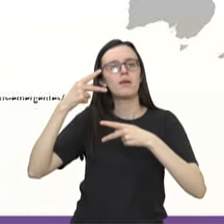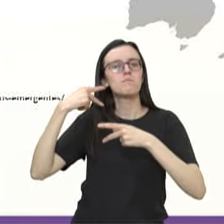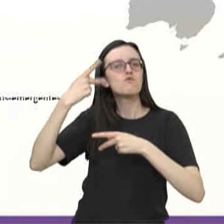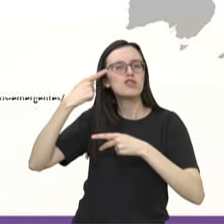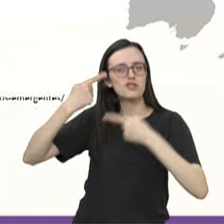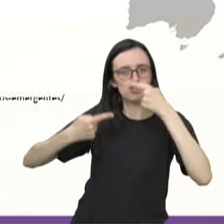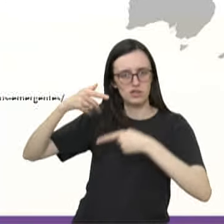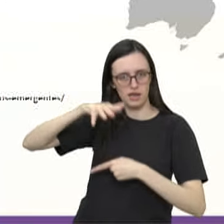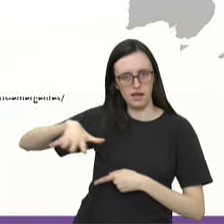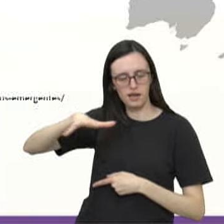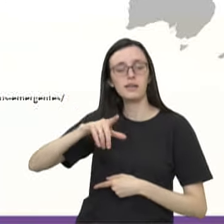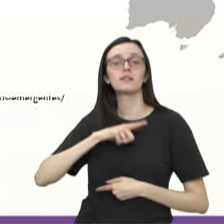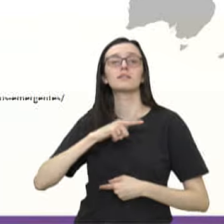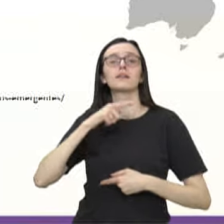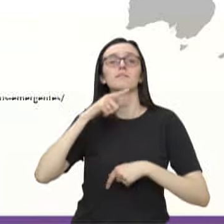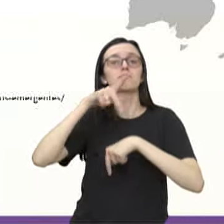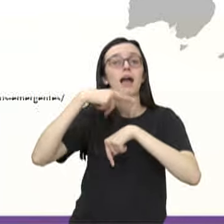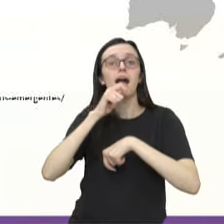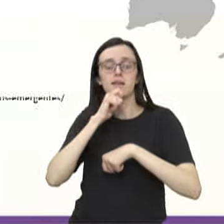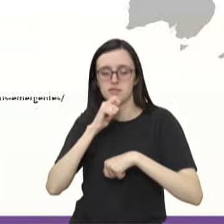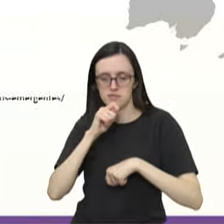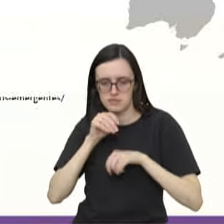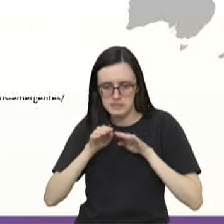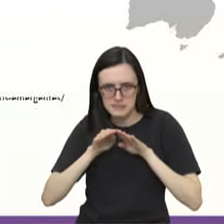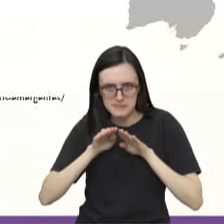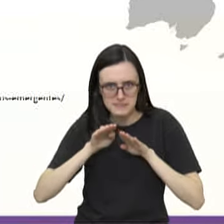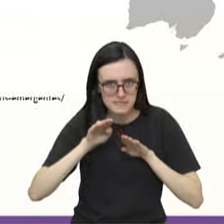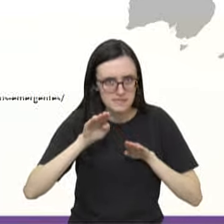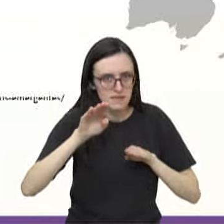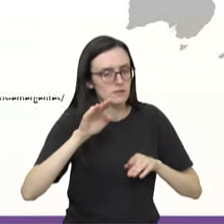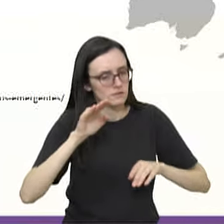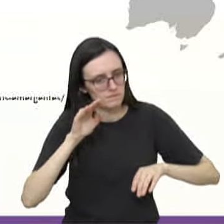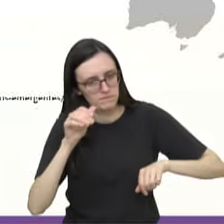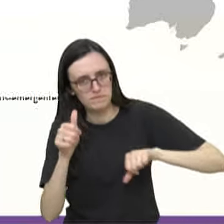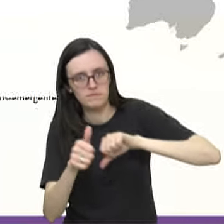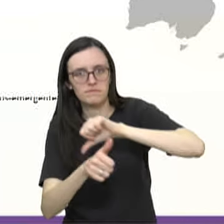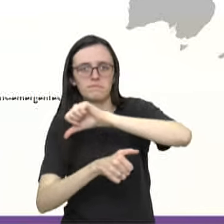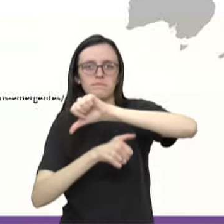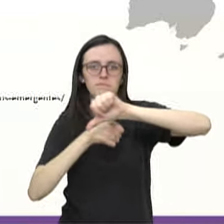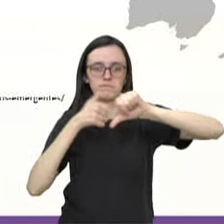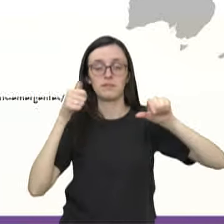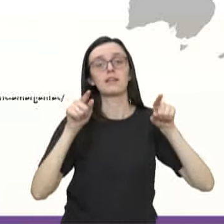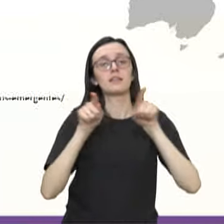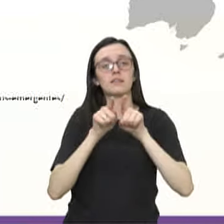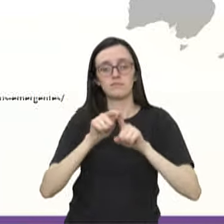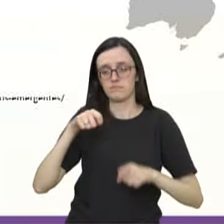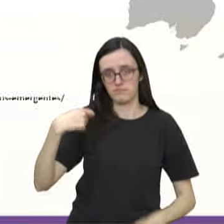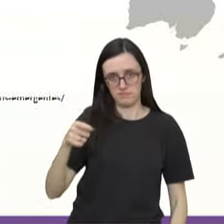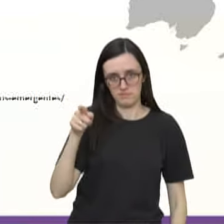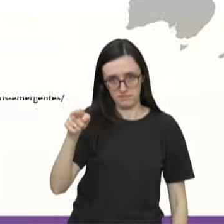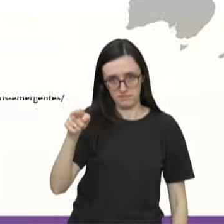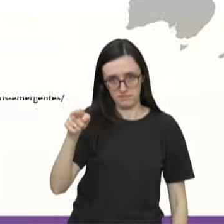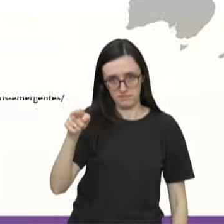os países emergentes. Então, o que vem a ser esses países emergentes? Também chamados de países em